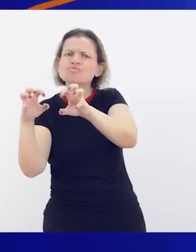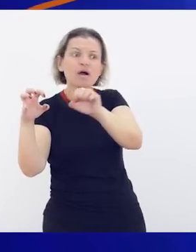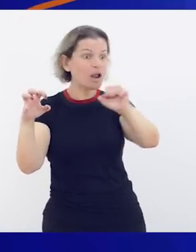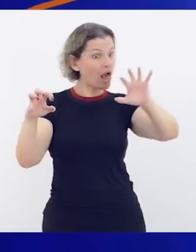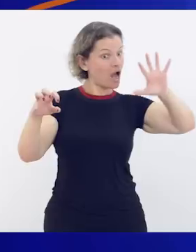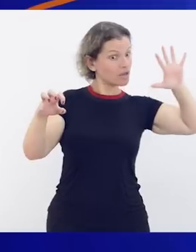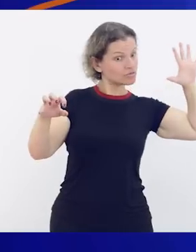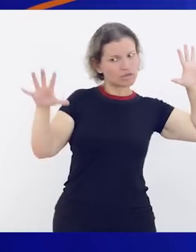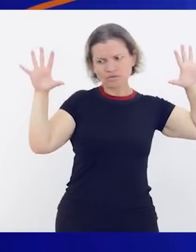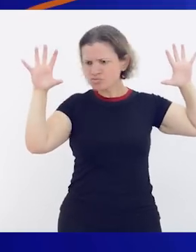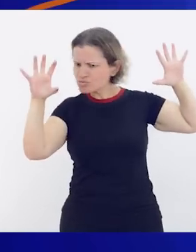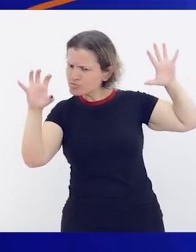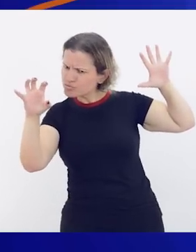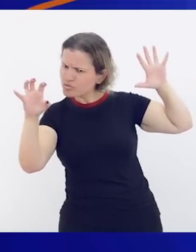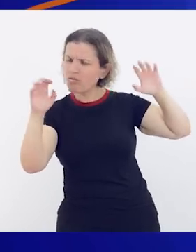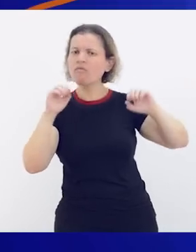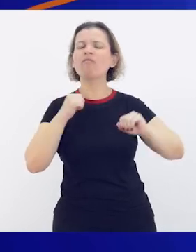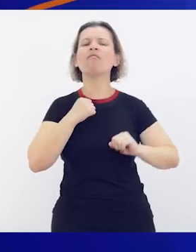escurão.